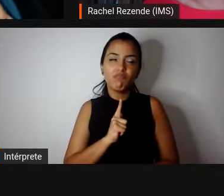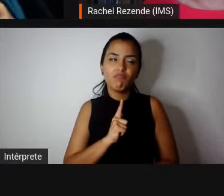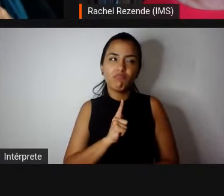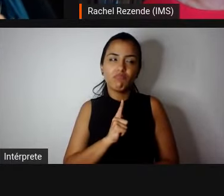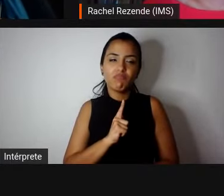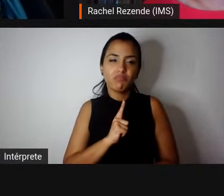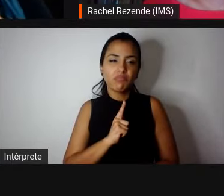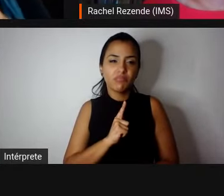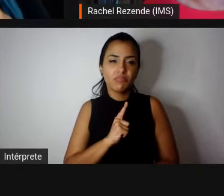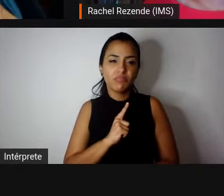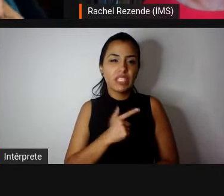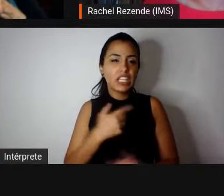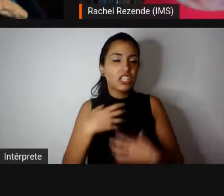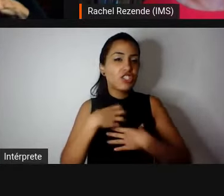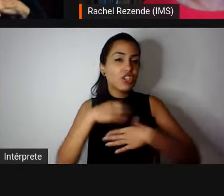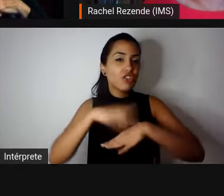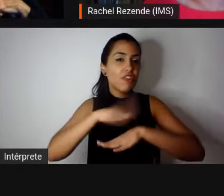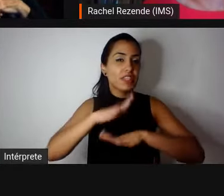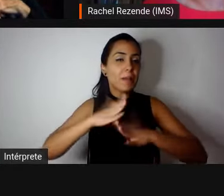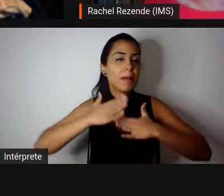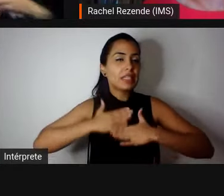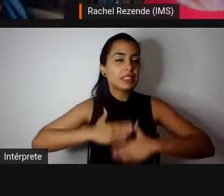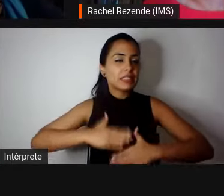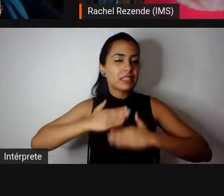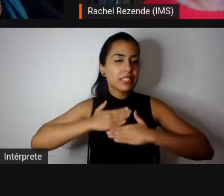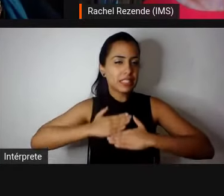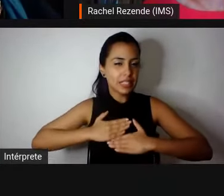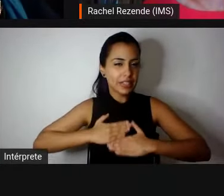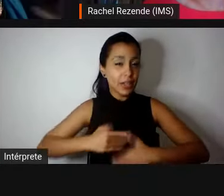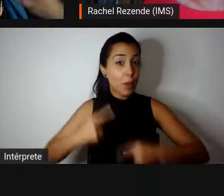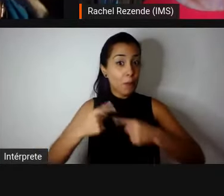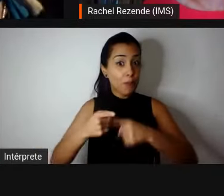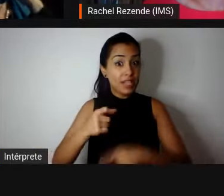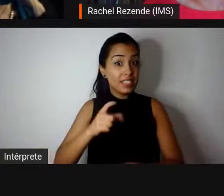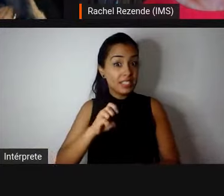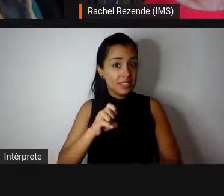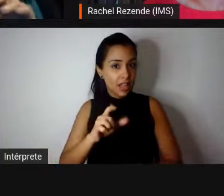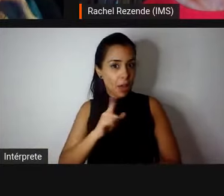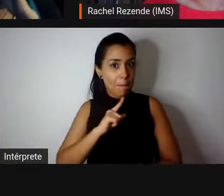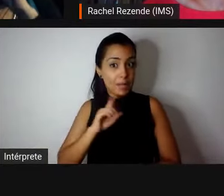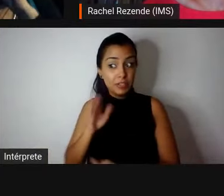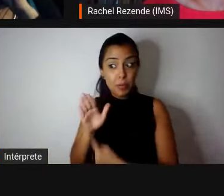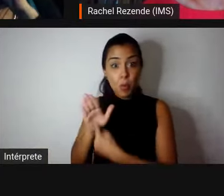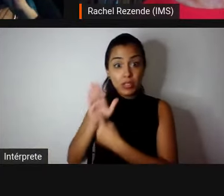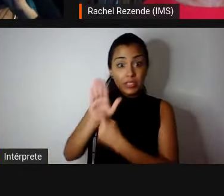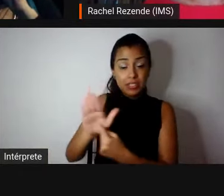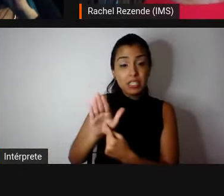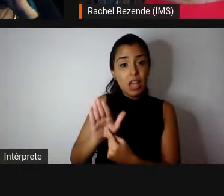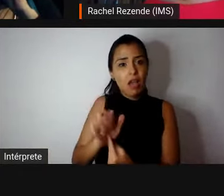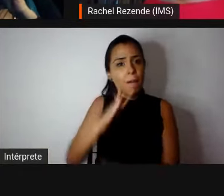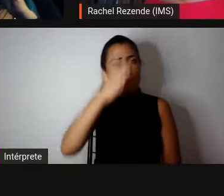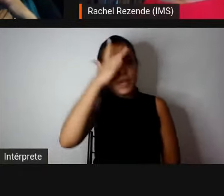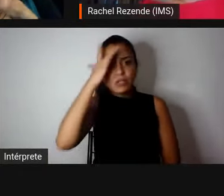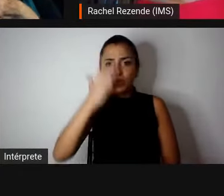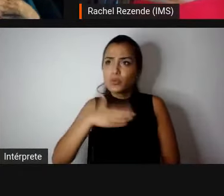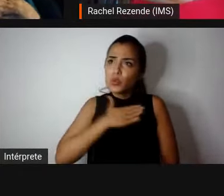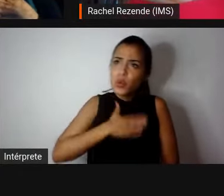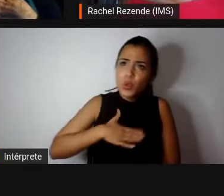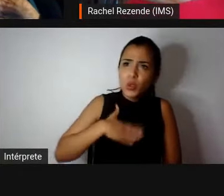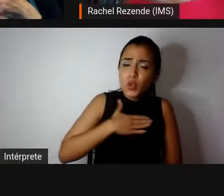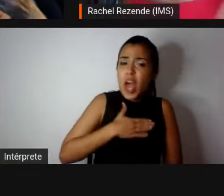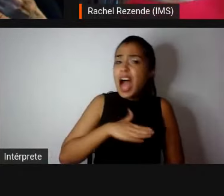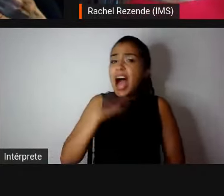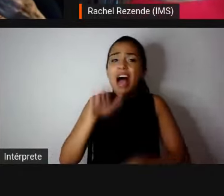mais mornas, não? Mas veio essa exposição, as pessoas gostaram, eu acho, não é que gostaram tanto